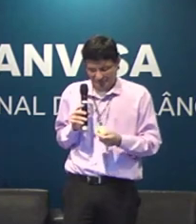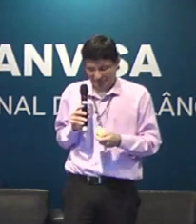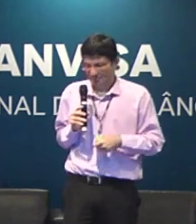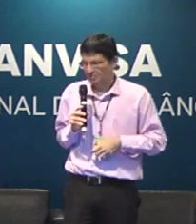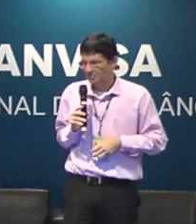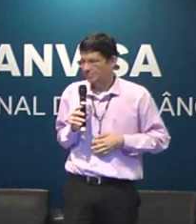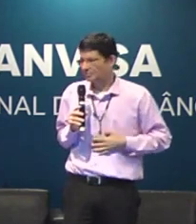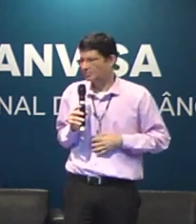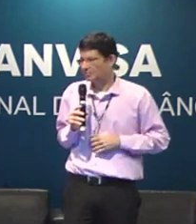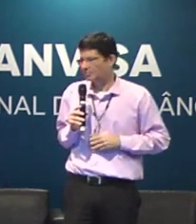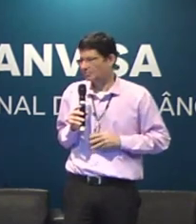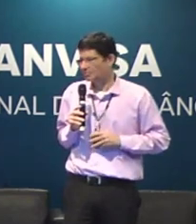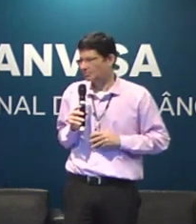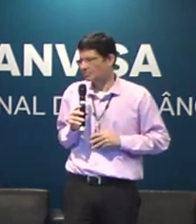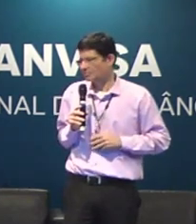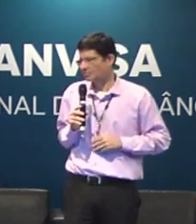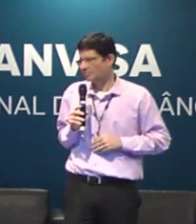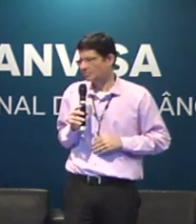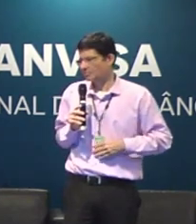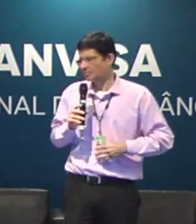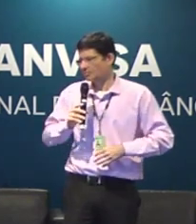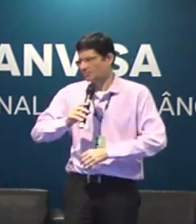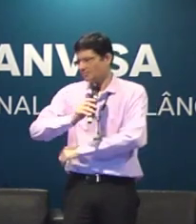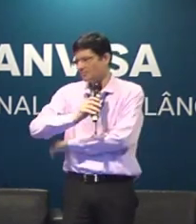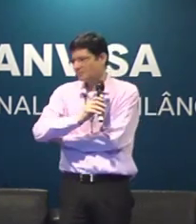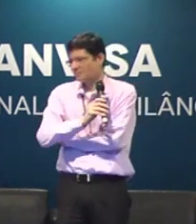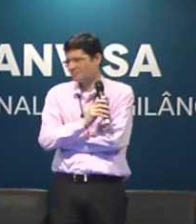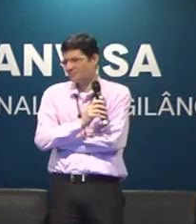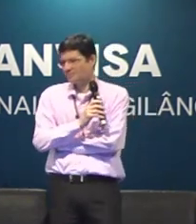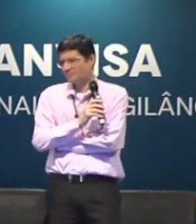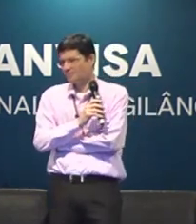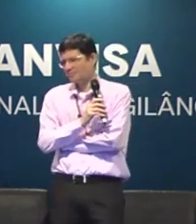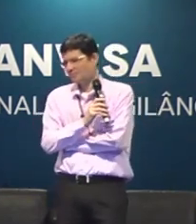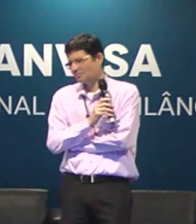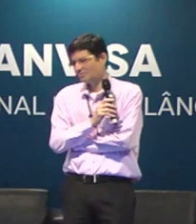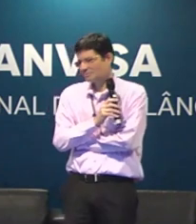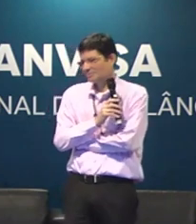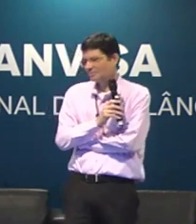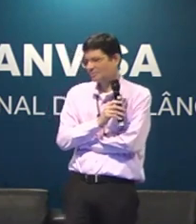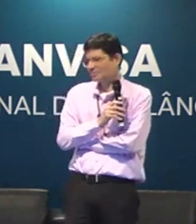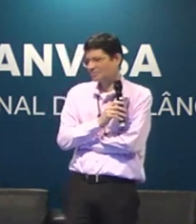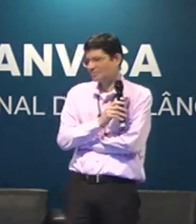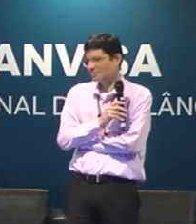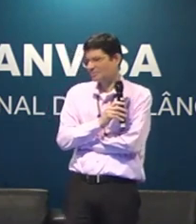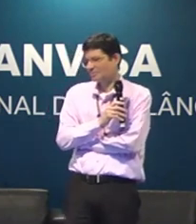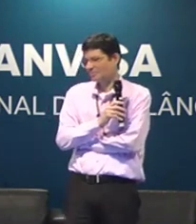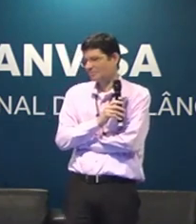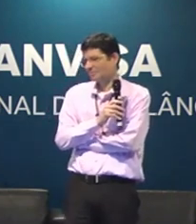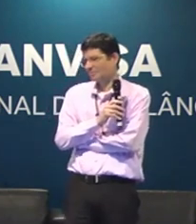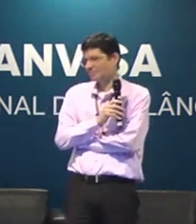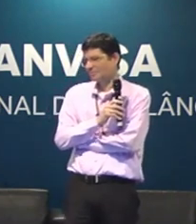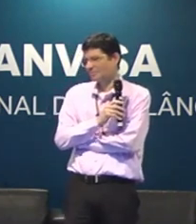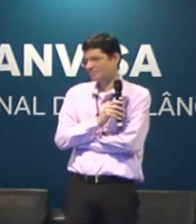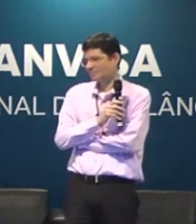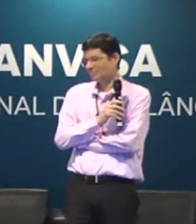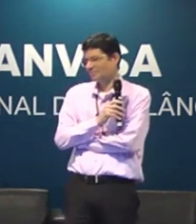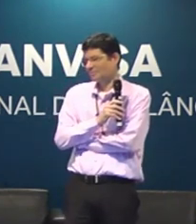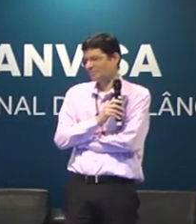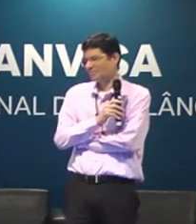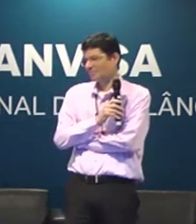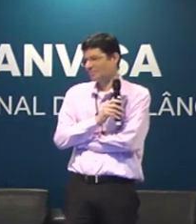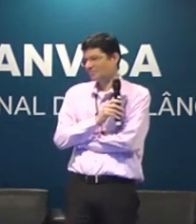eu vejo que também todos nós que estamos na vigilância estamos caminhando para trazer